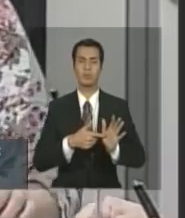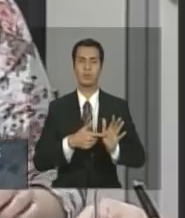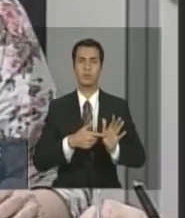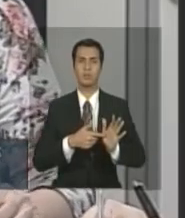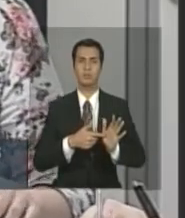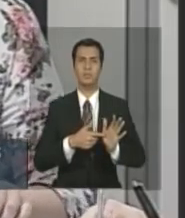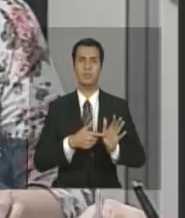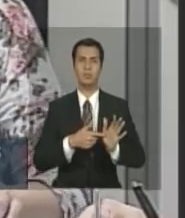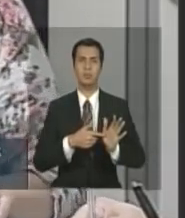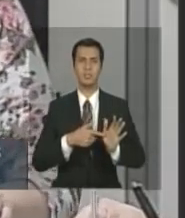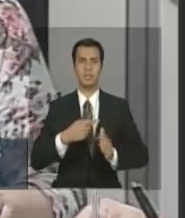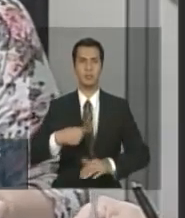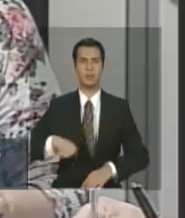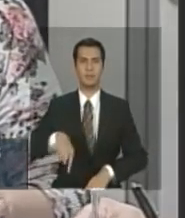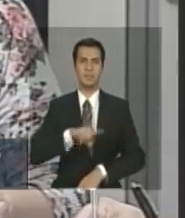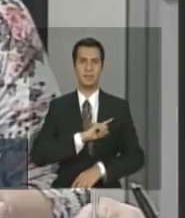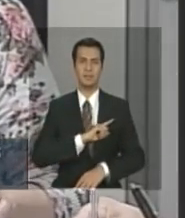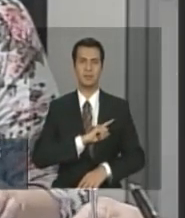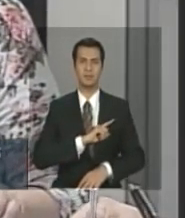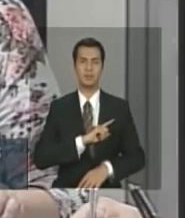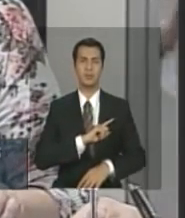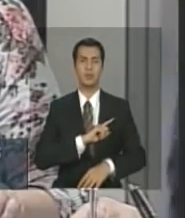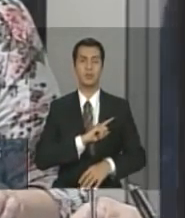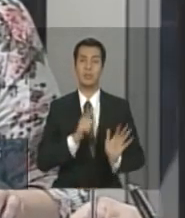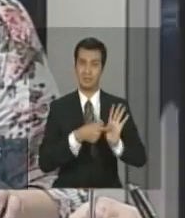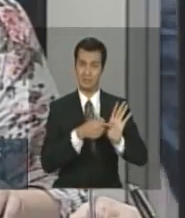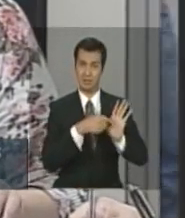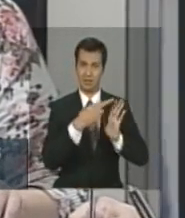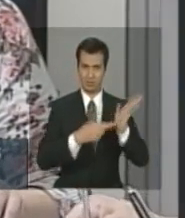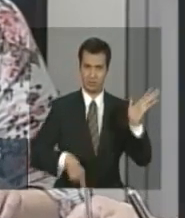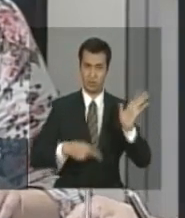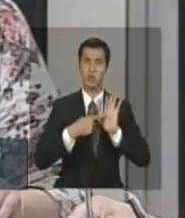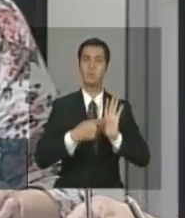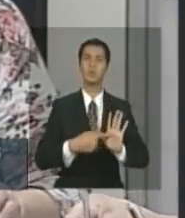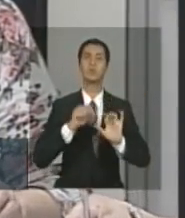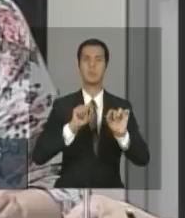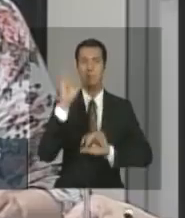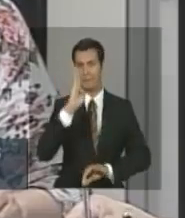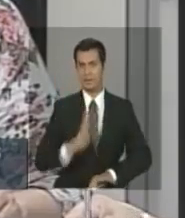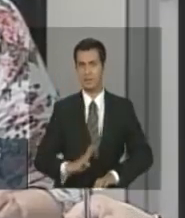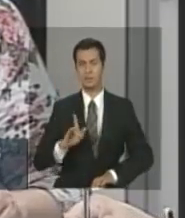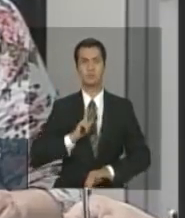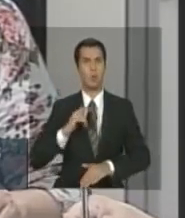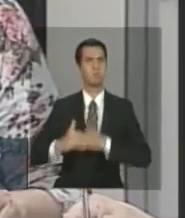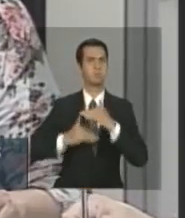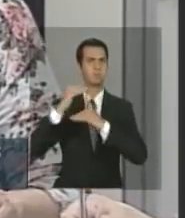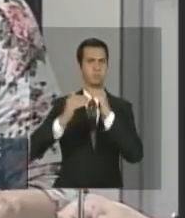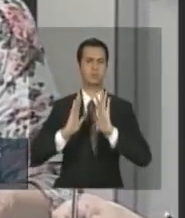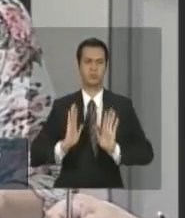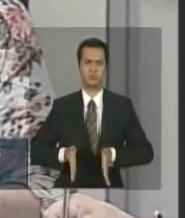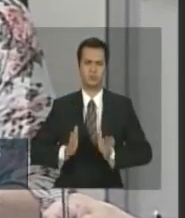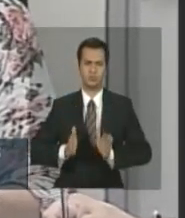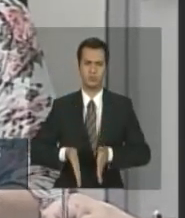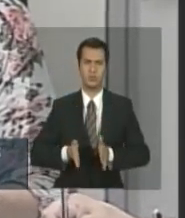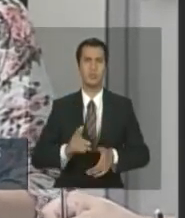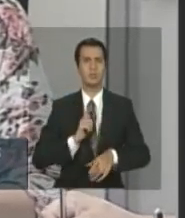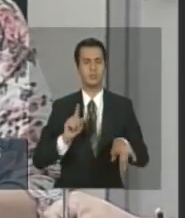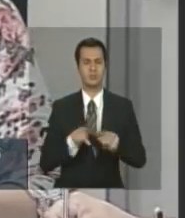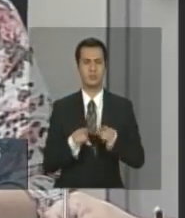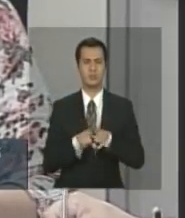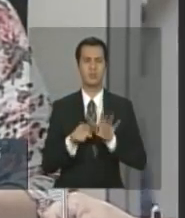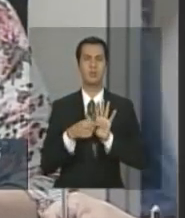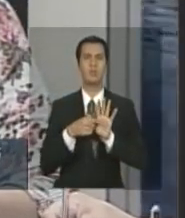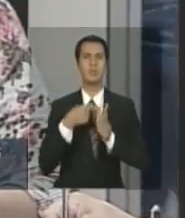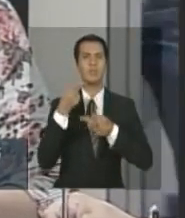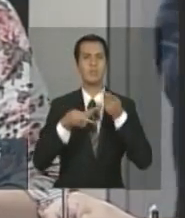inclusive, o avanço do Brasil nas várias áreas de políticas públicas, a importância do